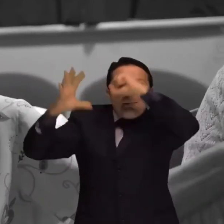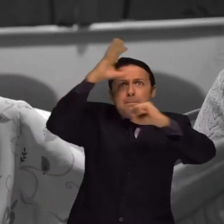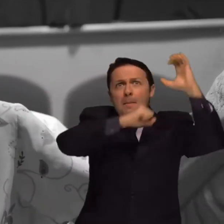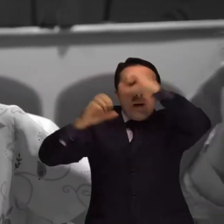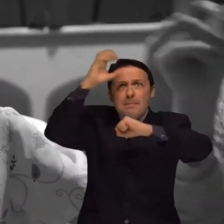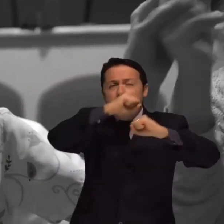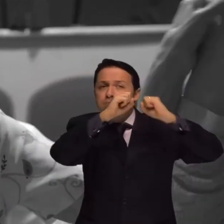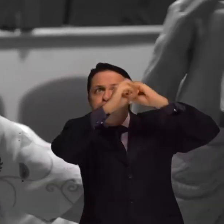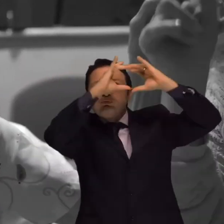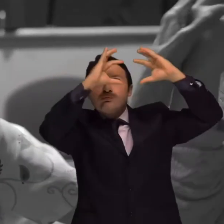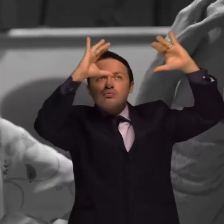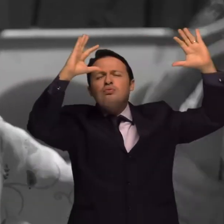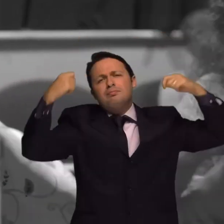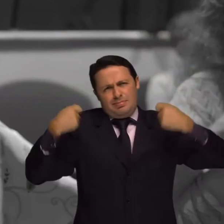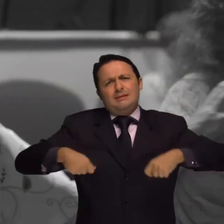a imaginação.